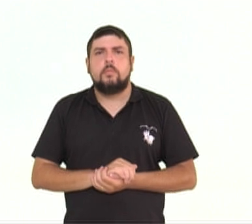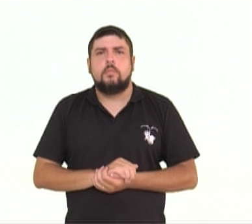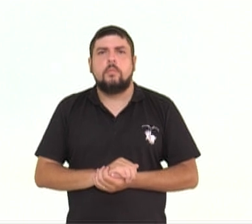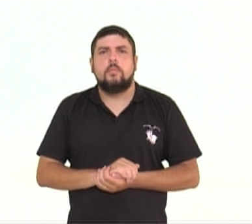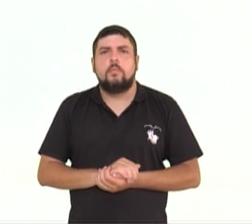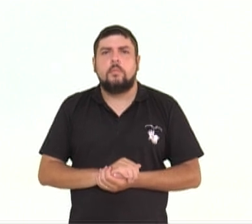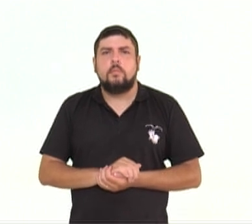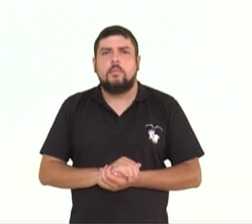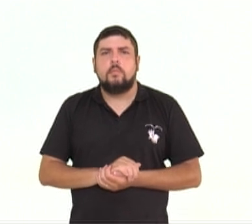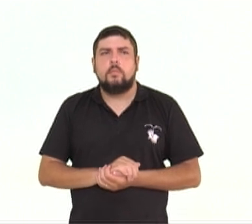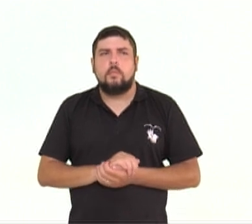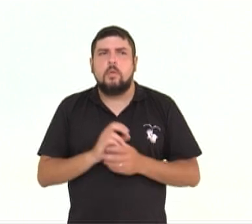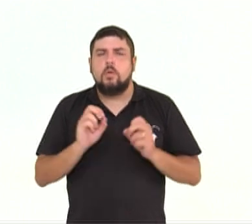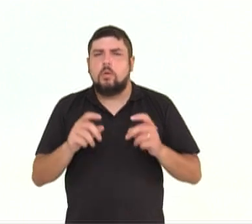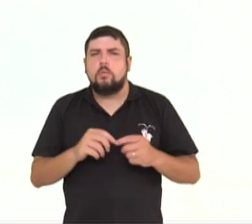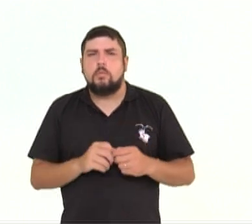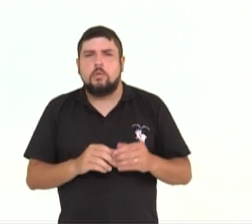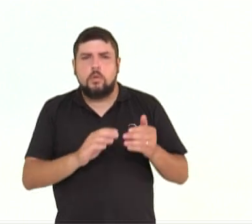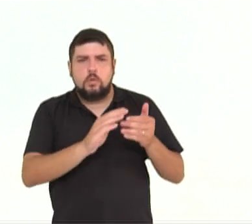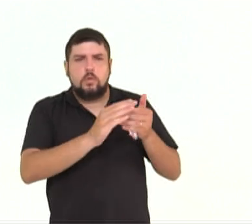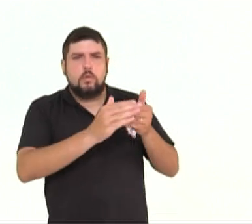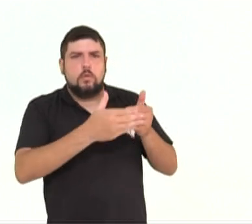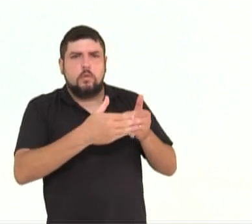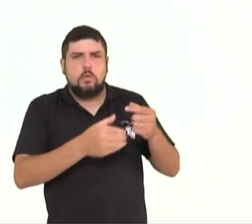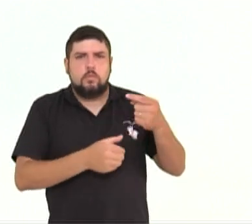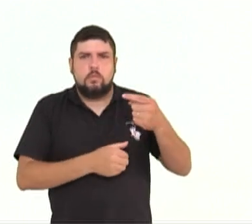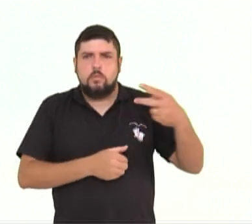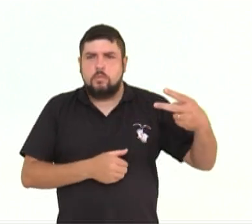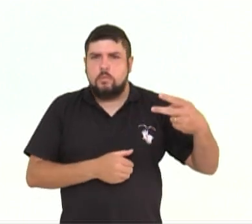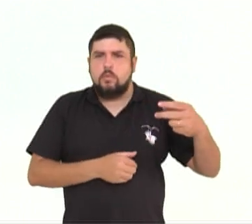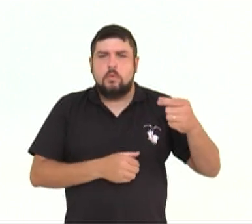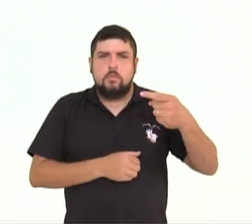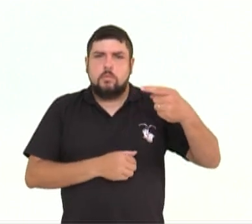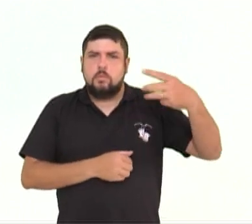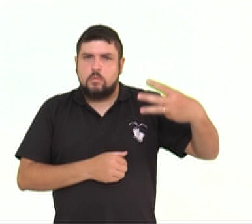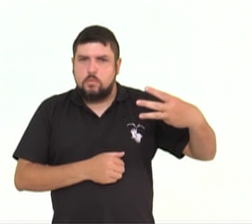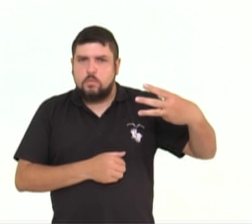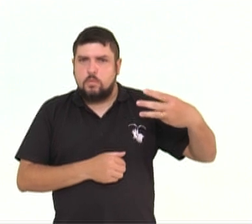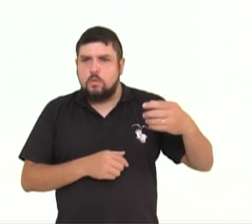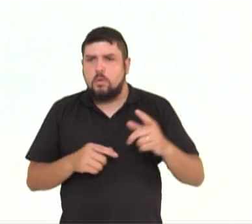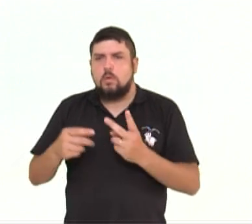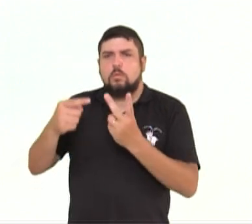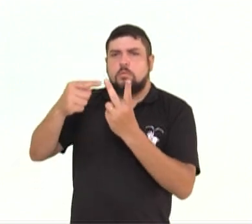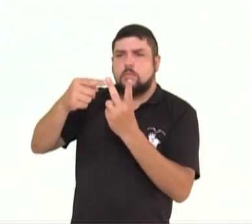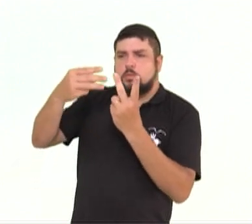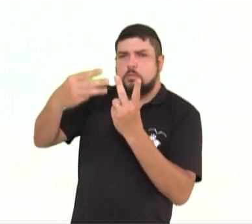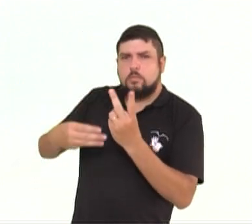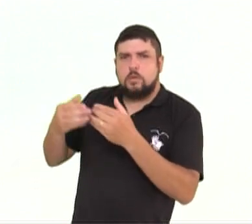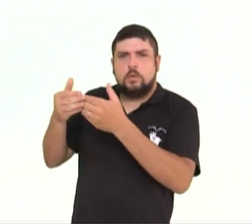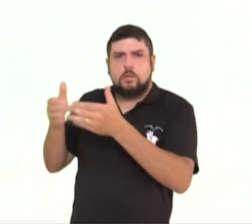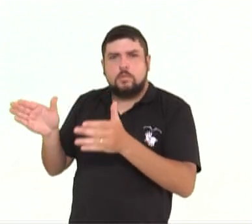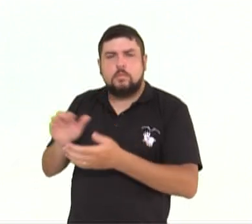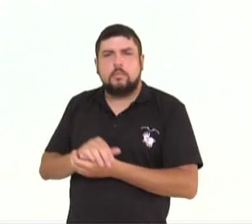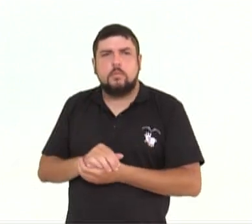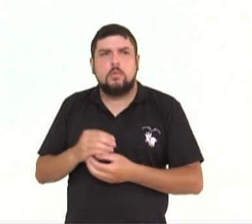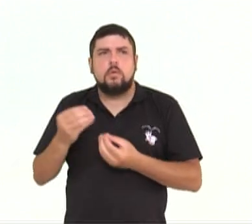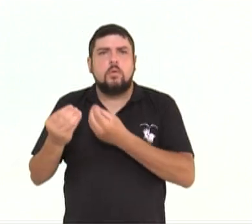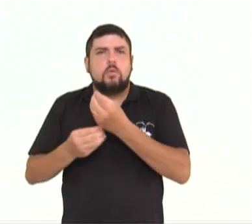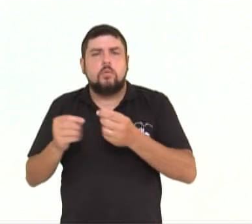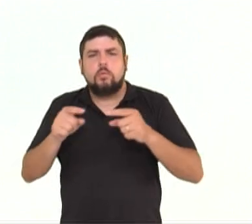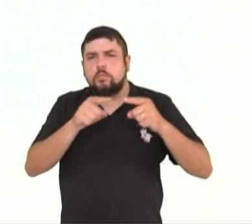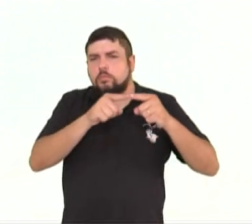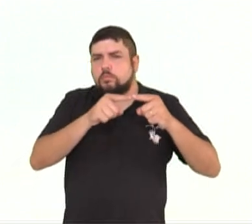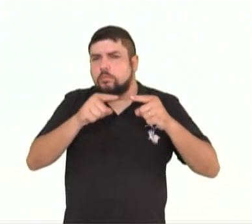intervalo aqui está fechado no menos 3 e aberto no raiz de 3. Então, como que você representa isso na reta? Na reta, você vai